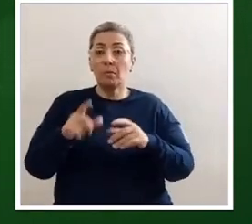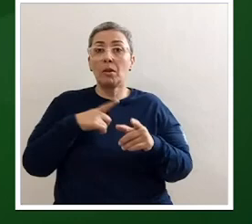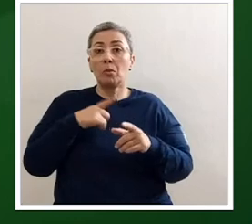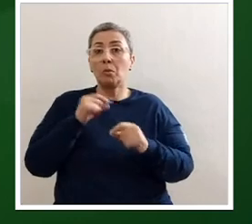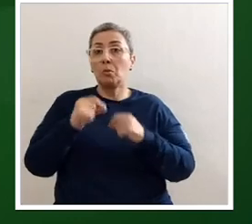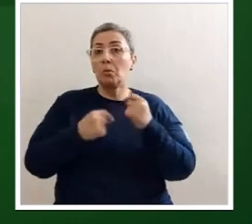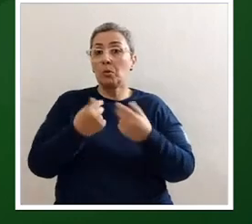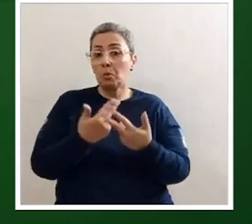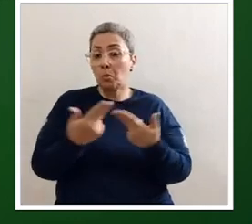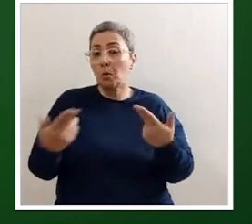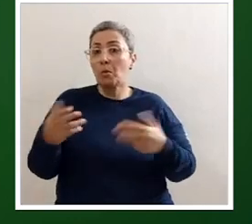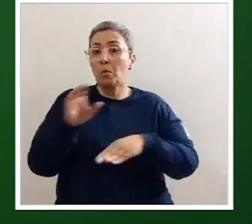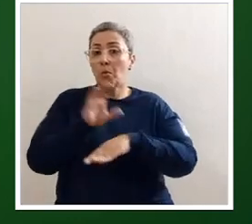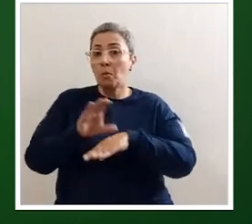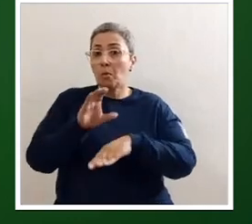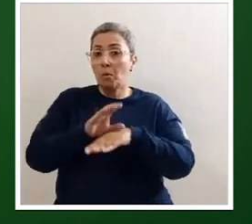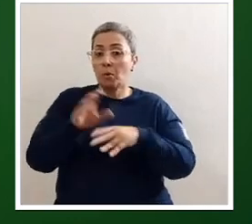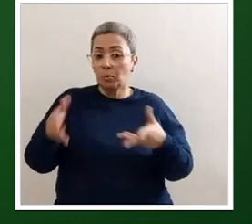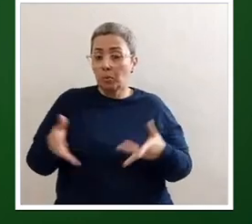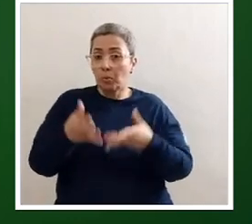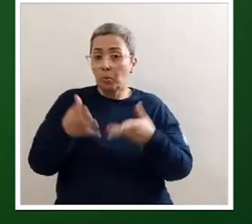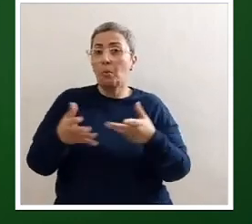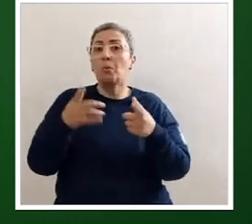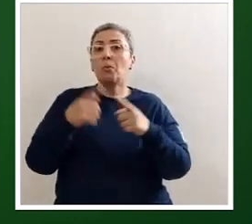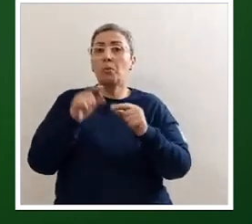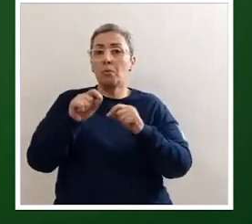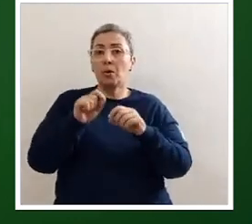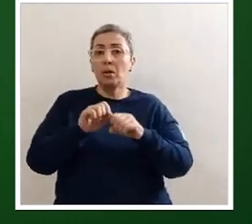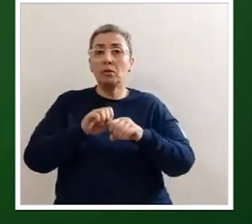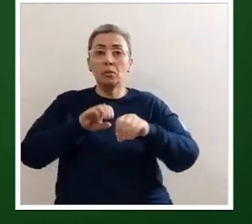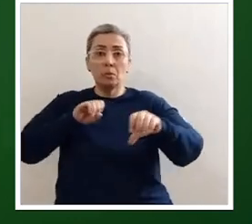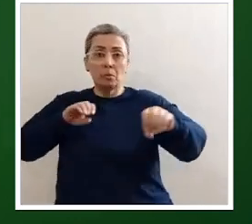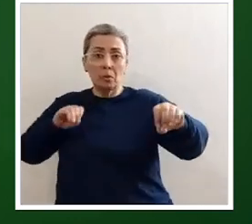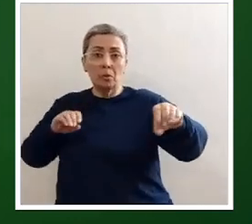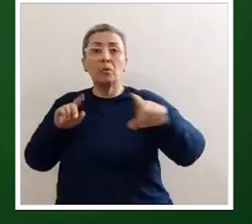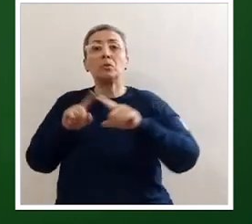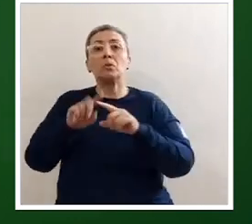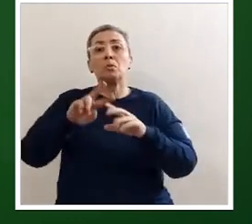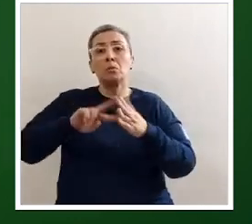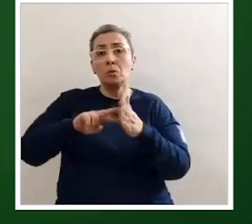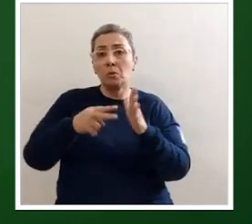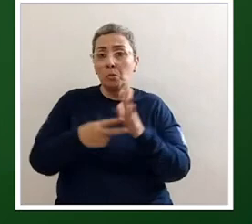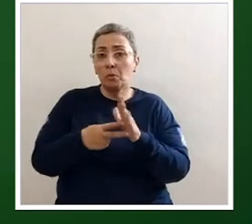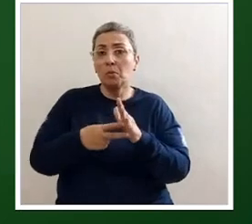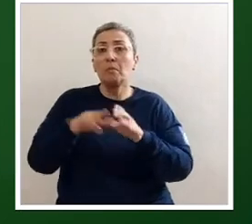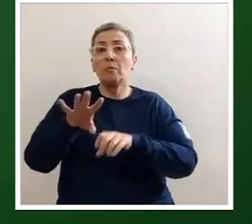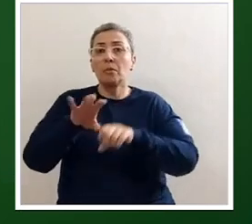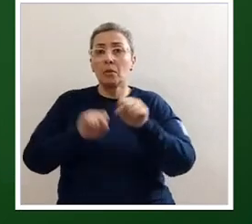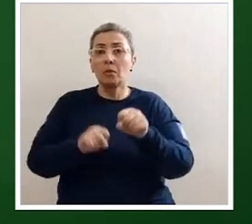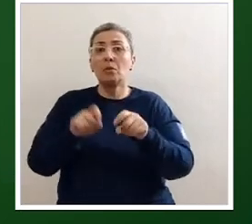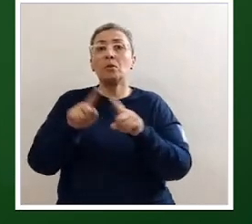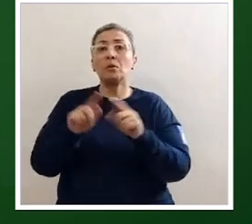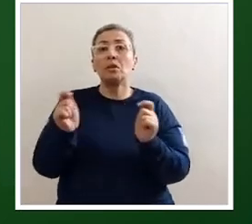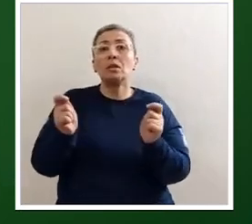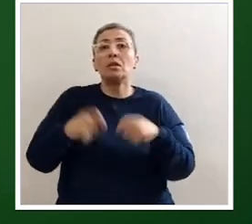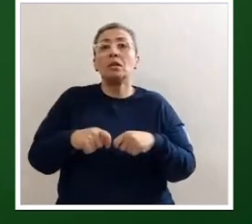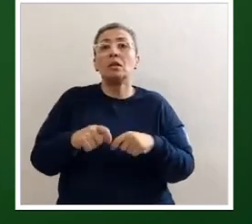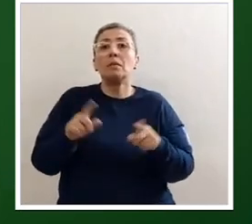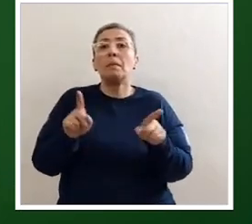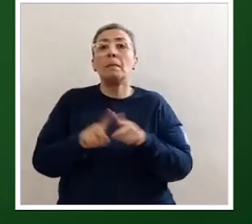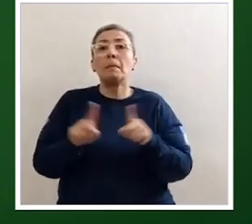tem feito vários cursos promovidos vários cursos a distância nesse sentido da formação e da capacitação